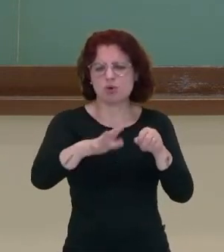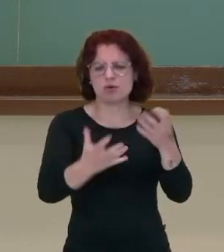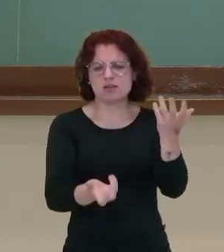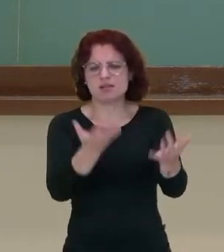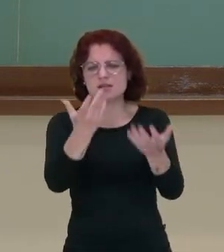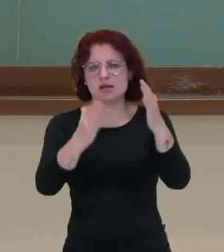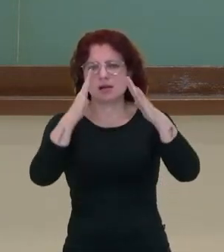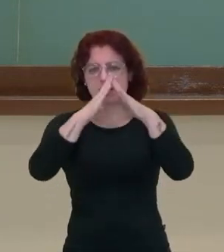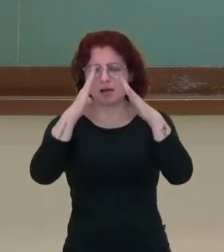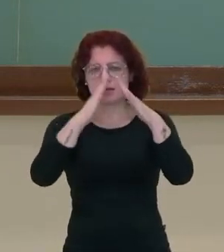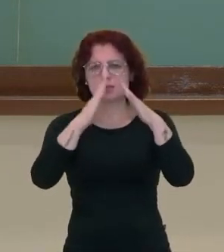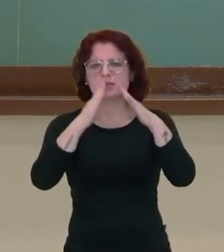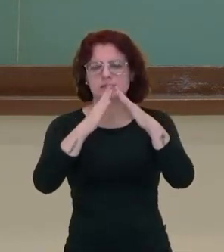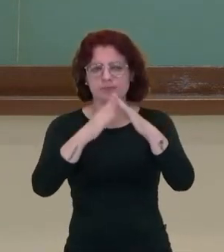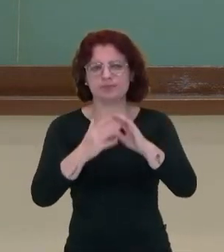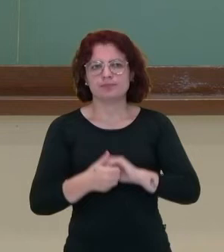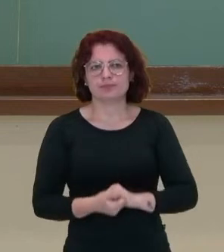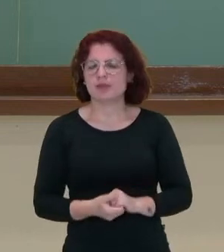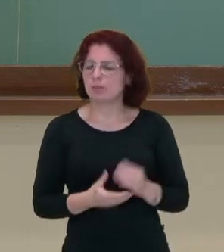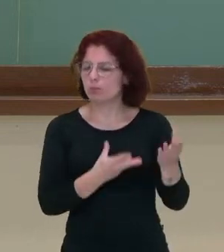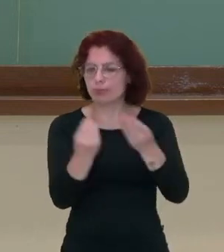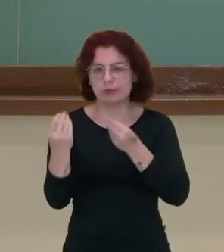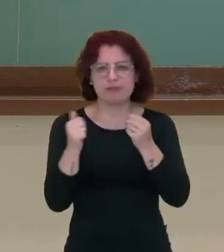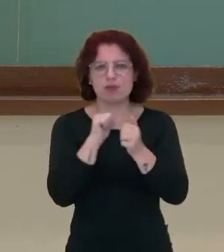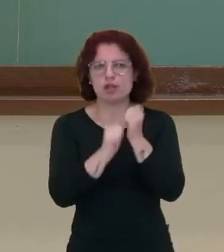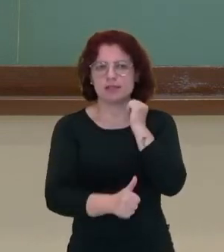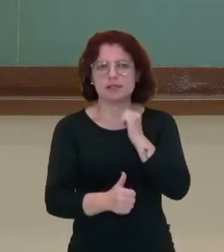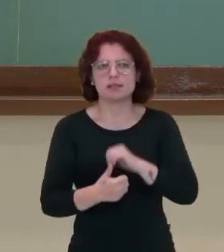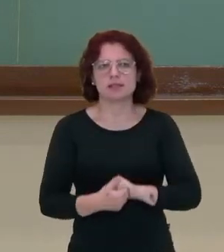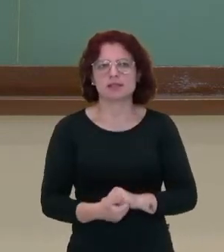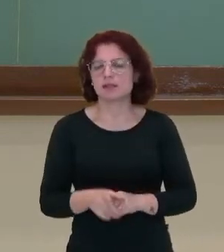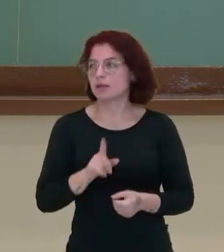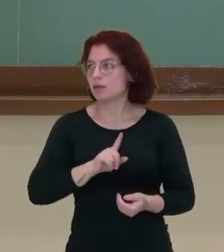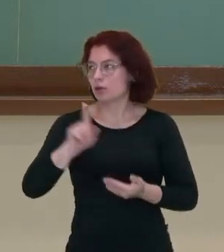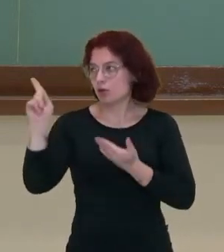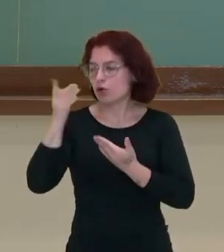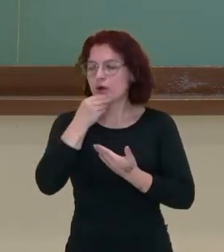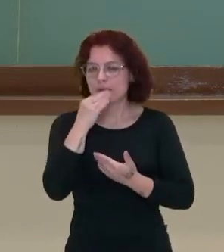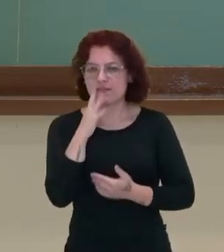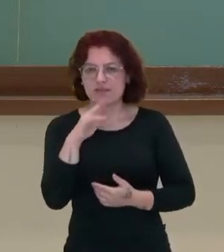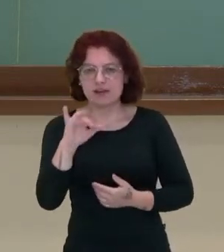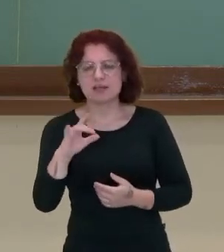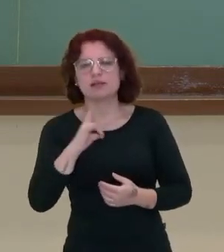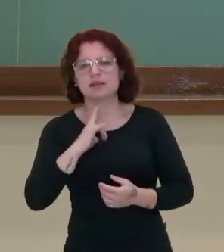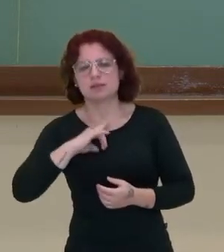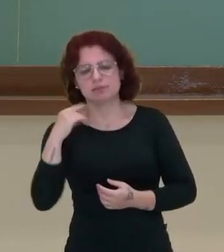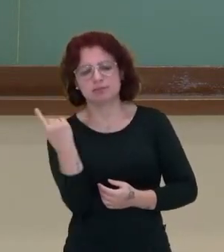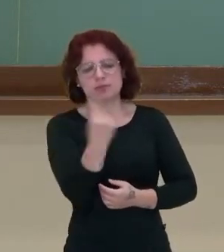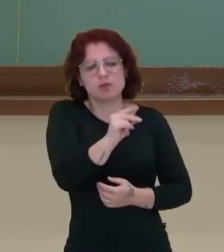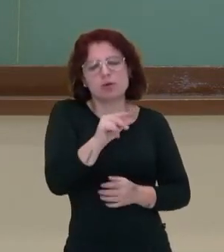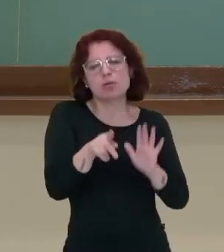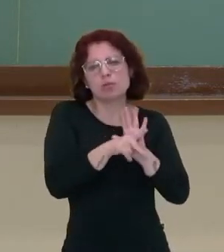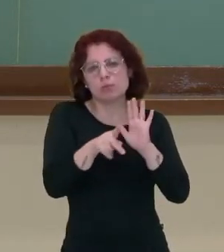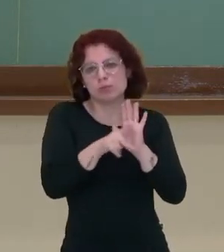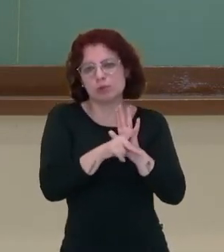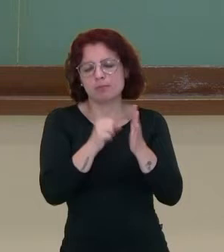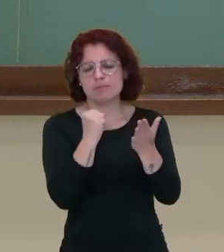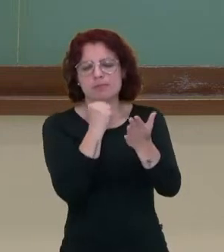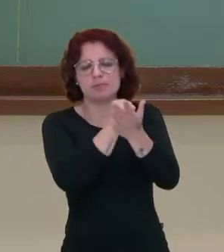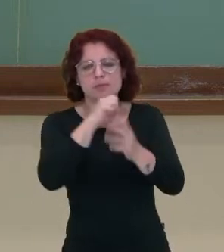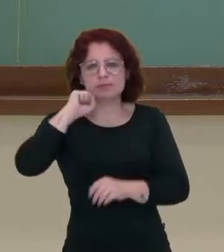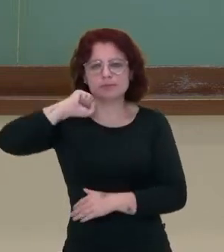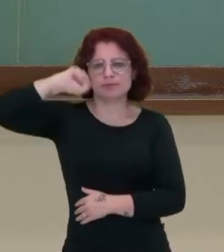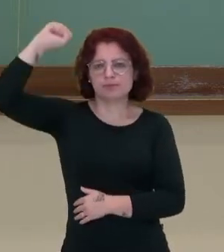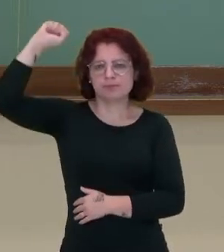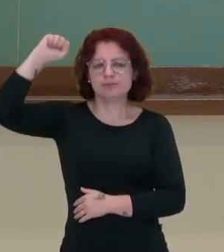queimavam casas, uma violência extrema. Da Frei Caneca, ele vai ser condenado à execução máxima, a pena de morte,